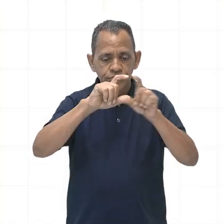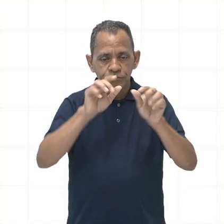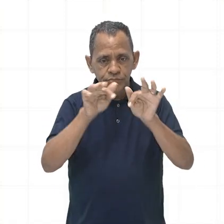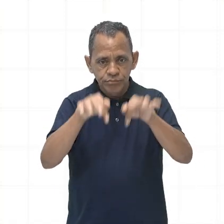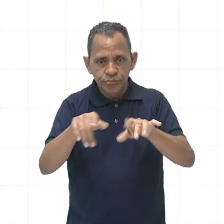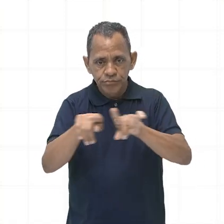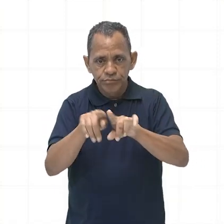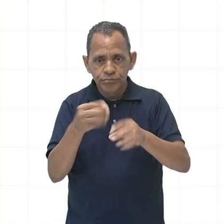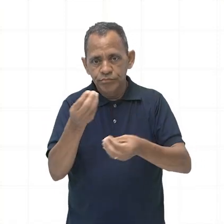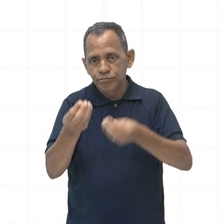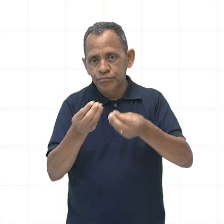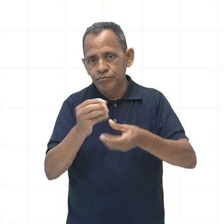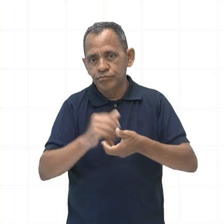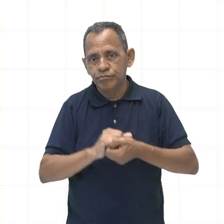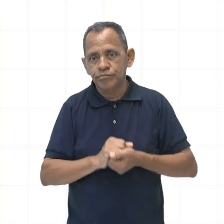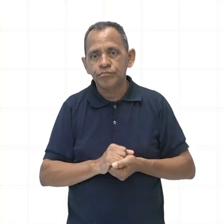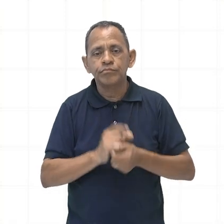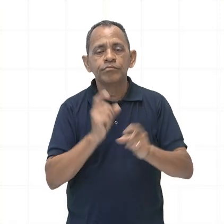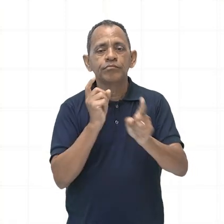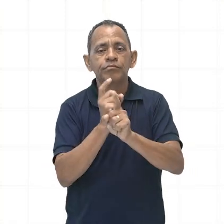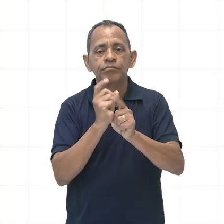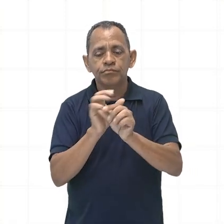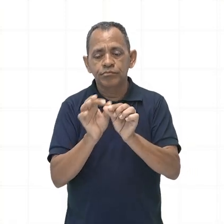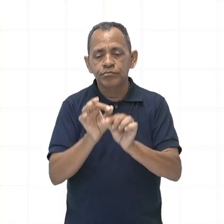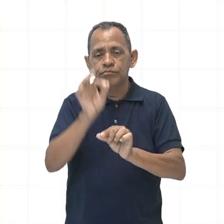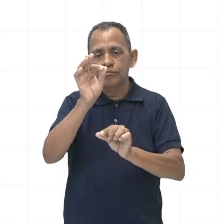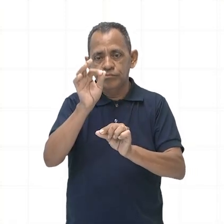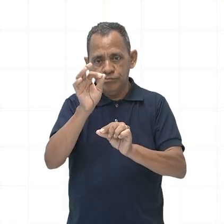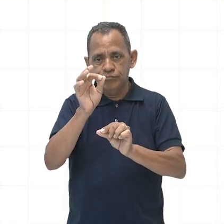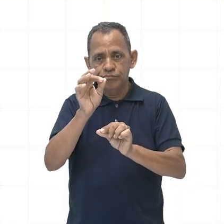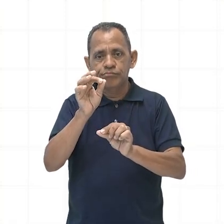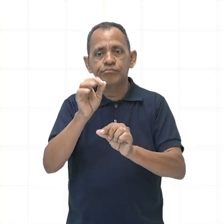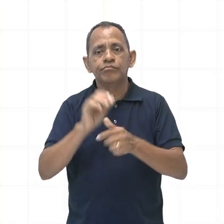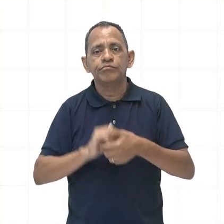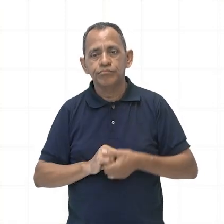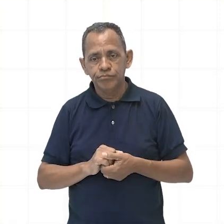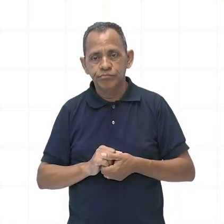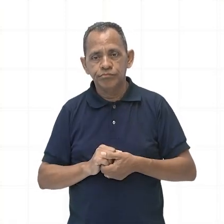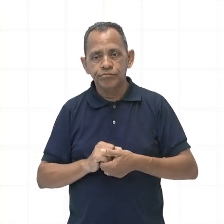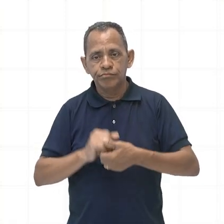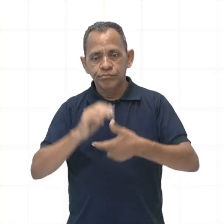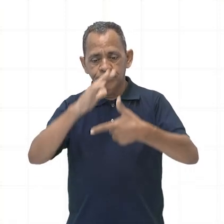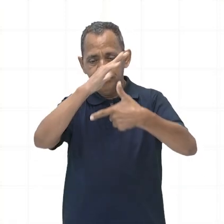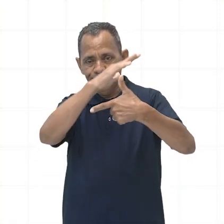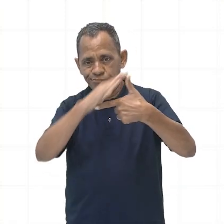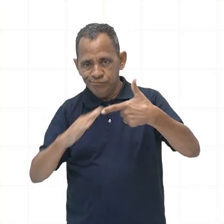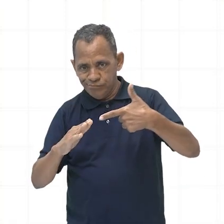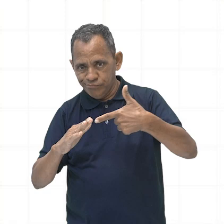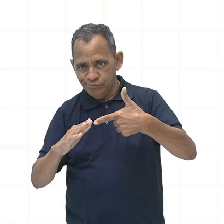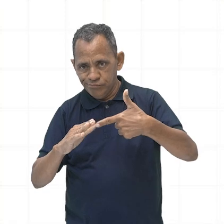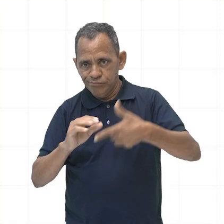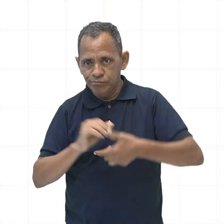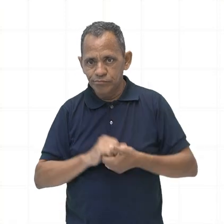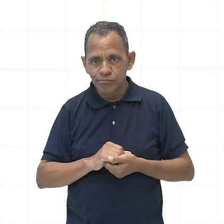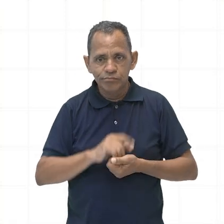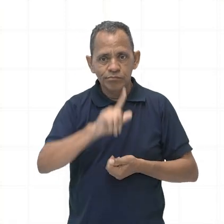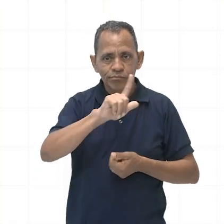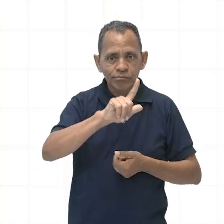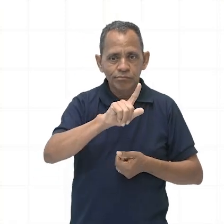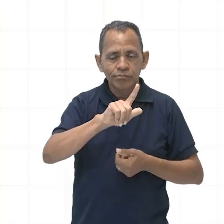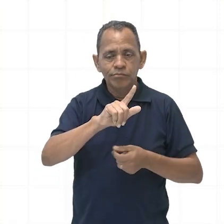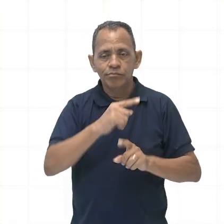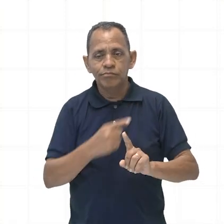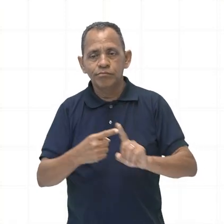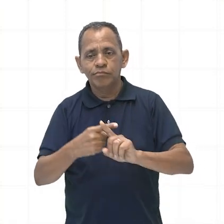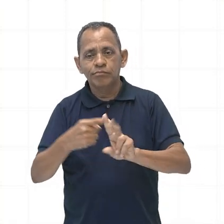é. Qual é a fórmula, então, para encontrar a altura de um triângulo equilátero? É L vezes raiz de 3 sobre